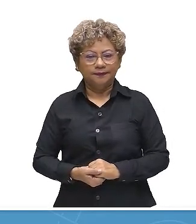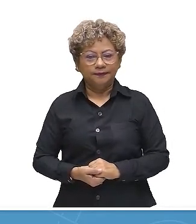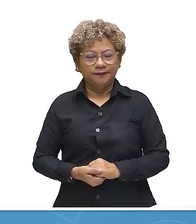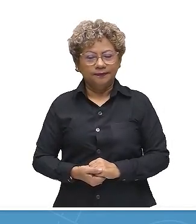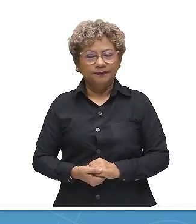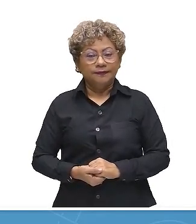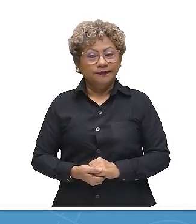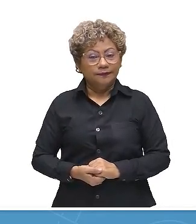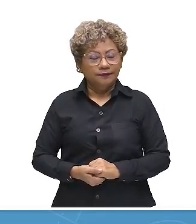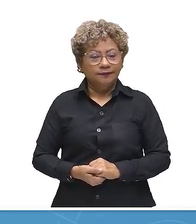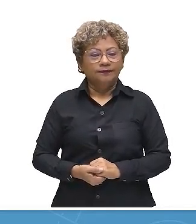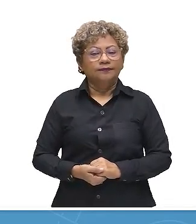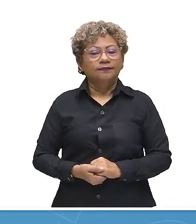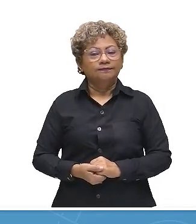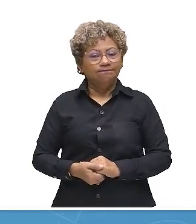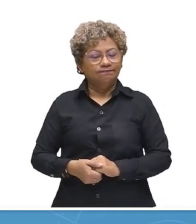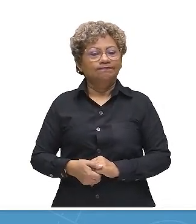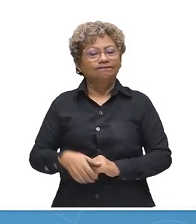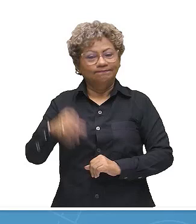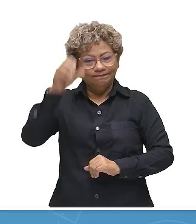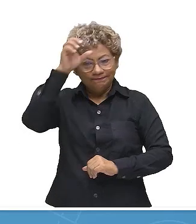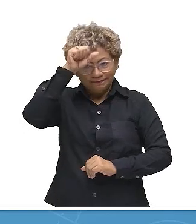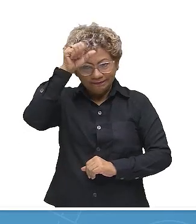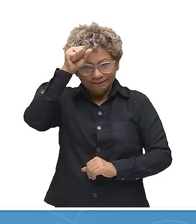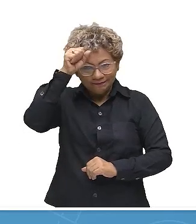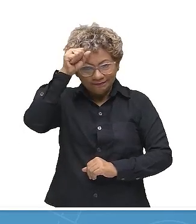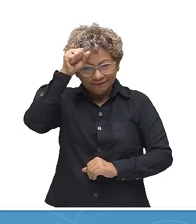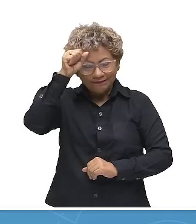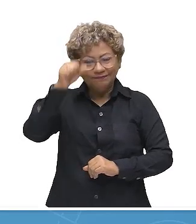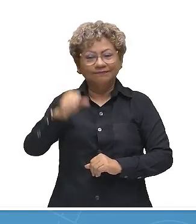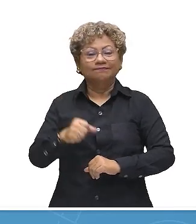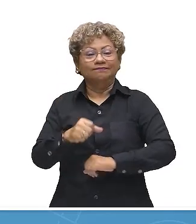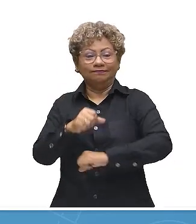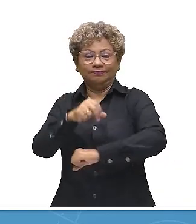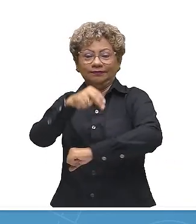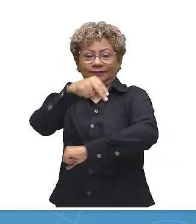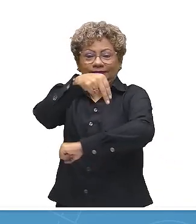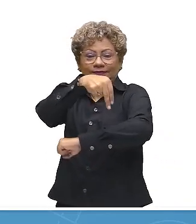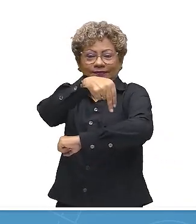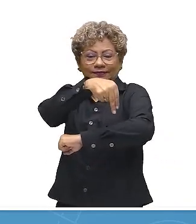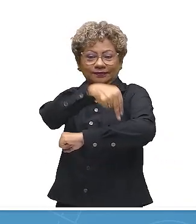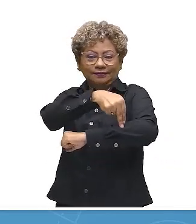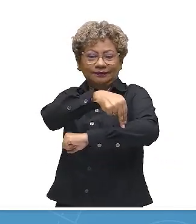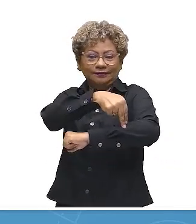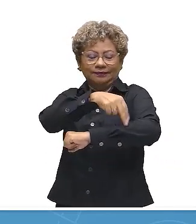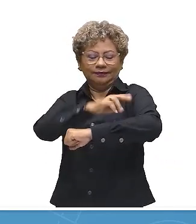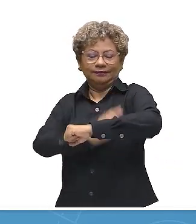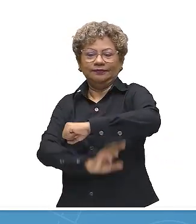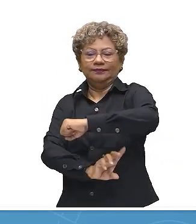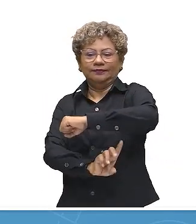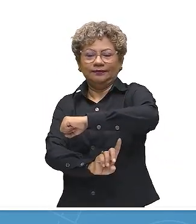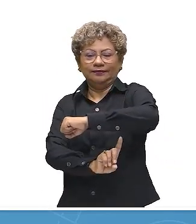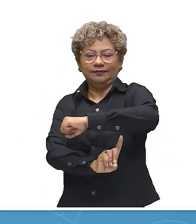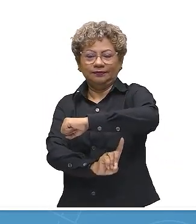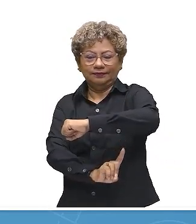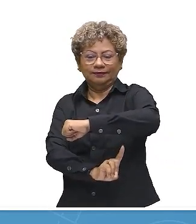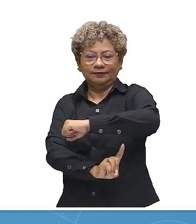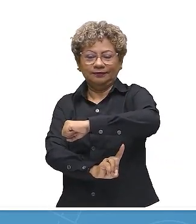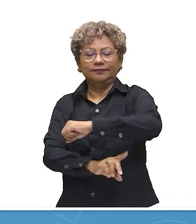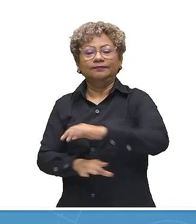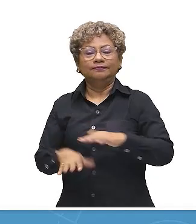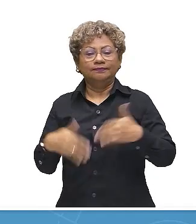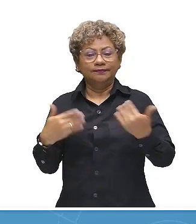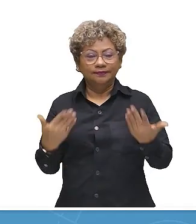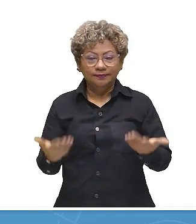E o número que fica embaixo a gente chama de denominador. Muito bem. E aí, o que